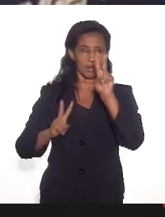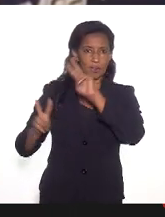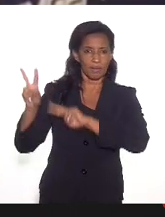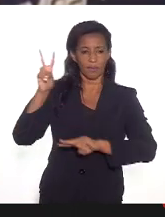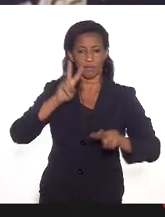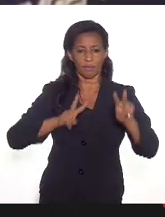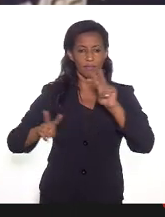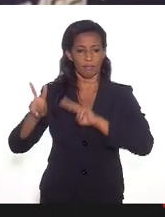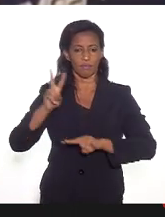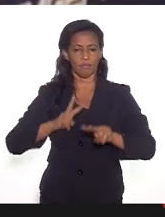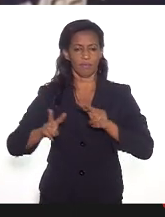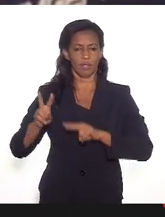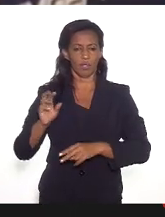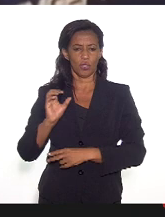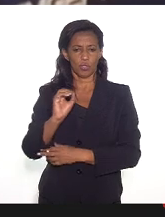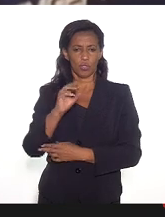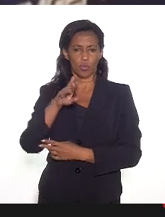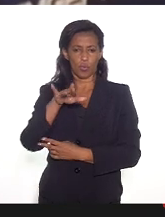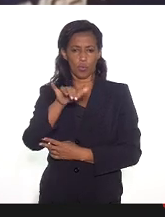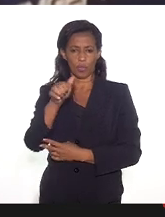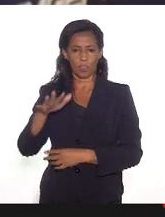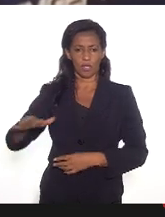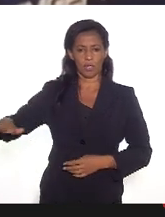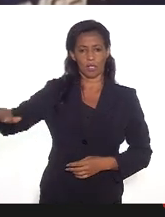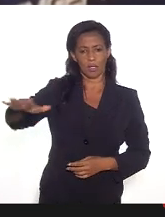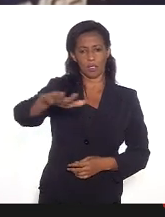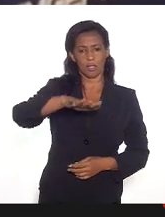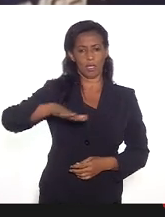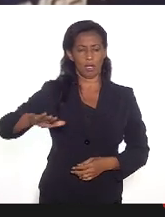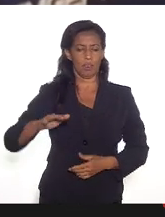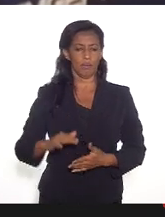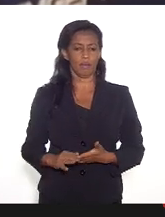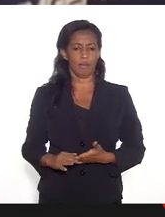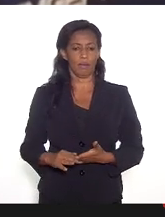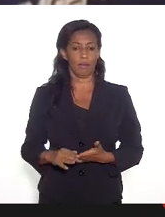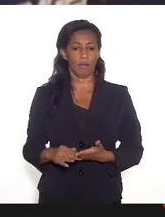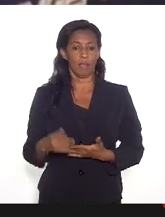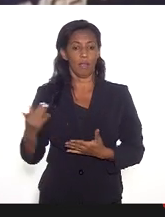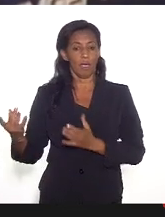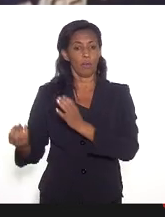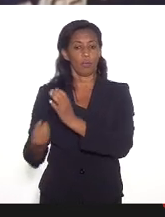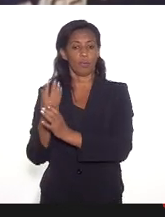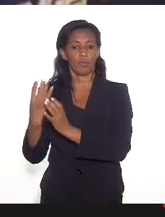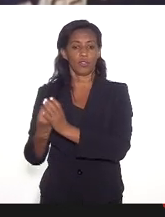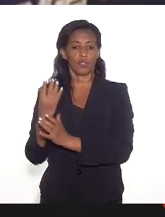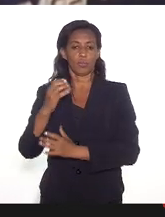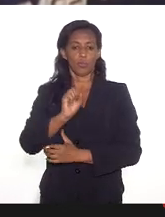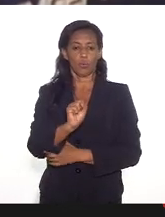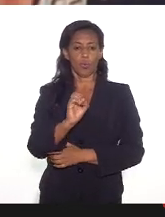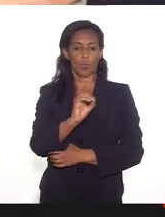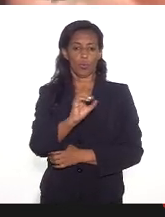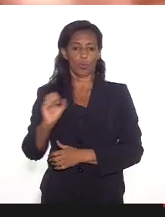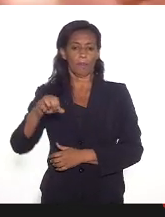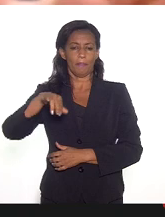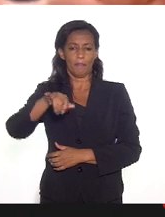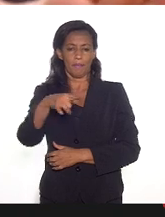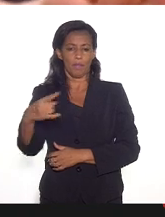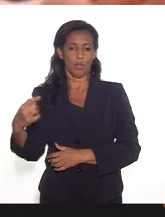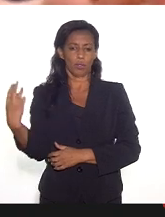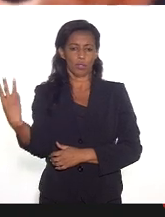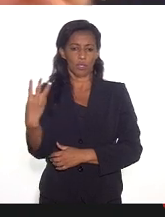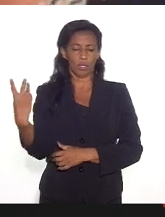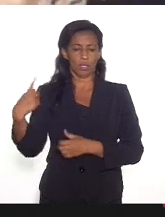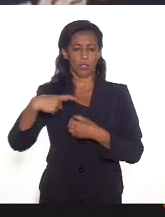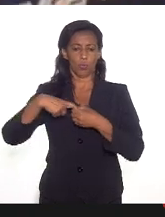de oceanografia e de estudos do mar. É um investimento de 800 milhões. Tem 3